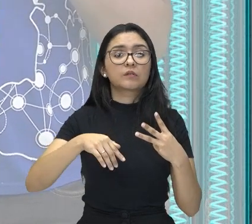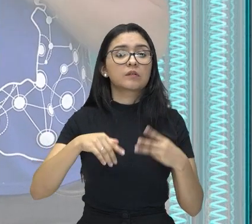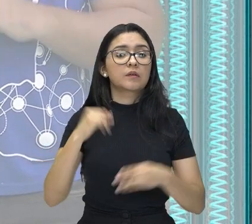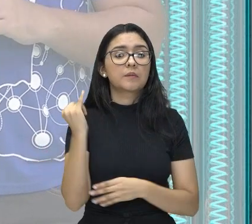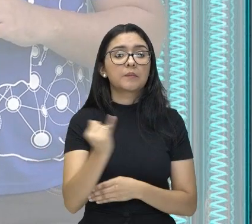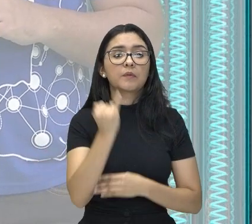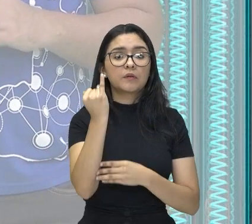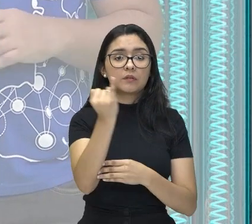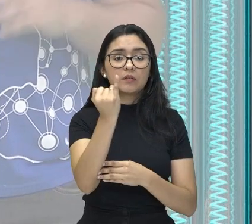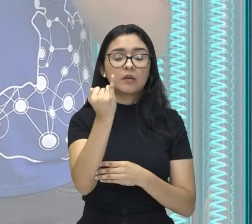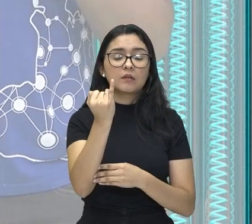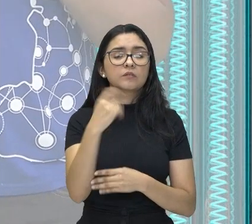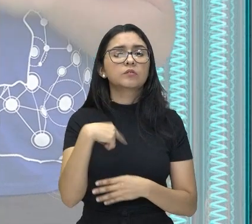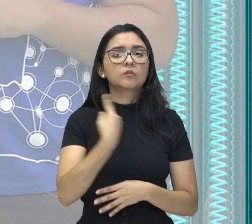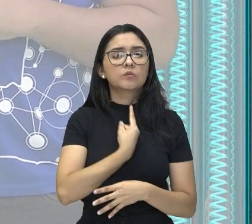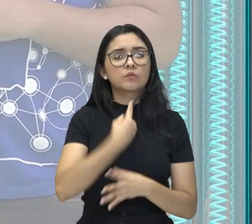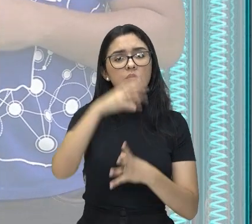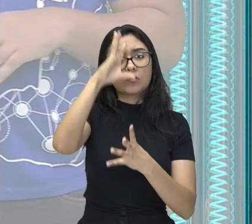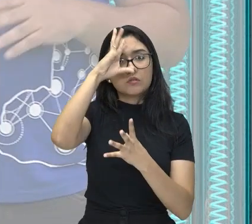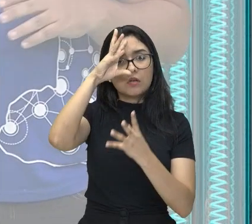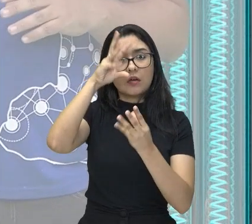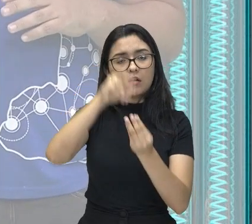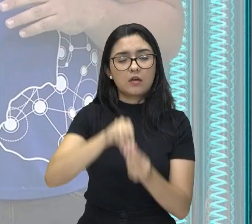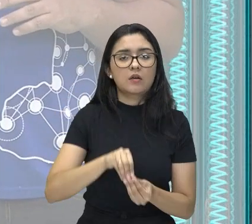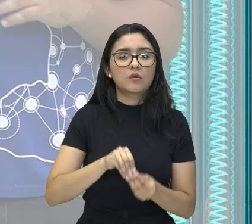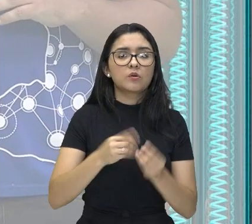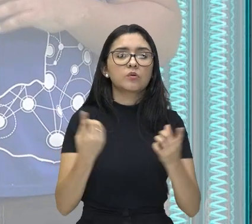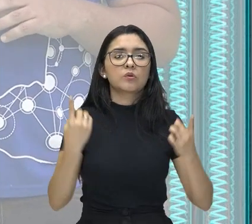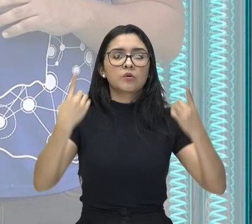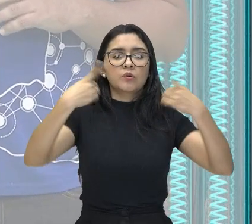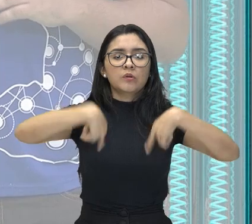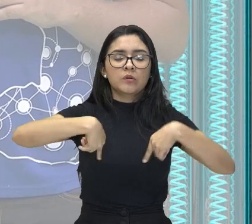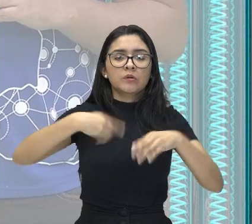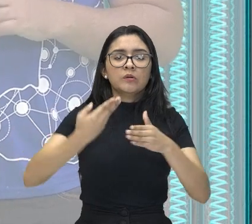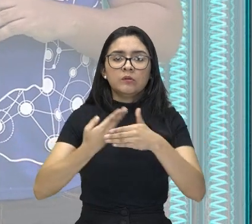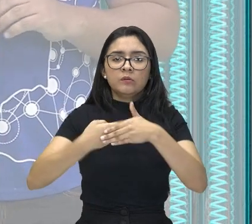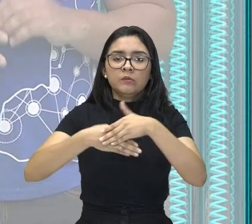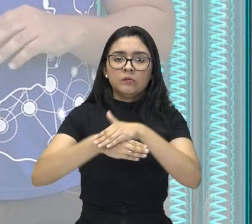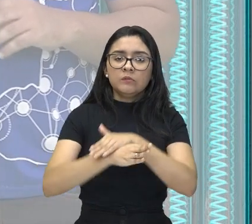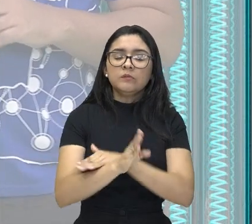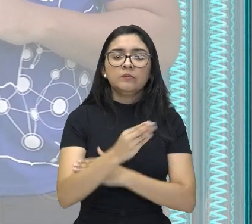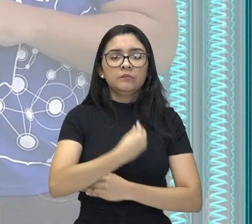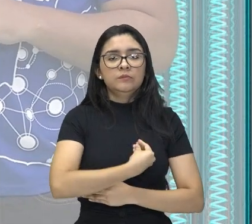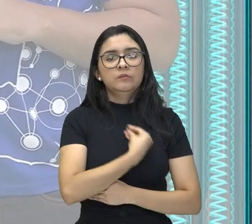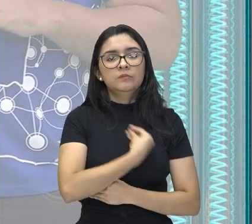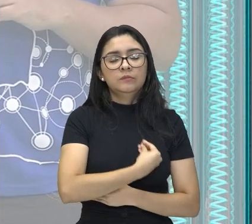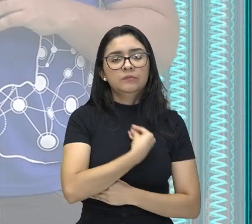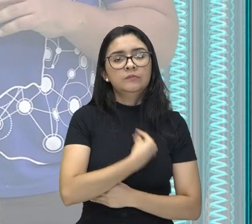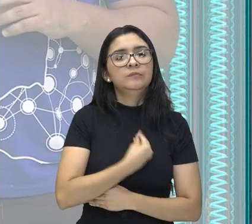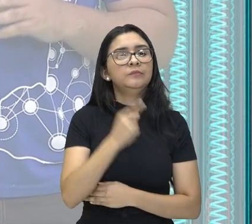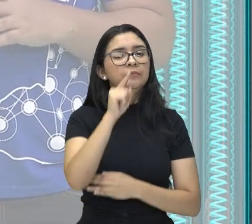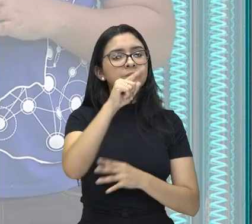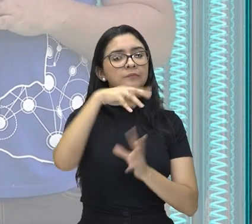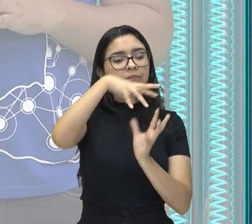essencial compreendermos os desafios da adaptação à vida em Marte, ou seja, que Marte